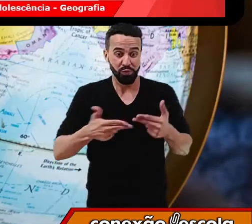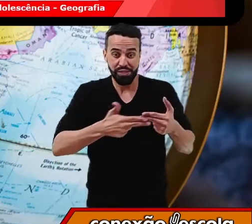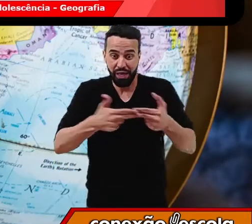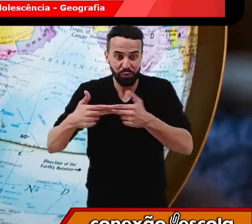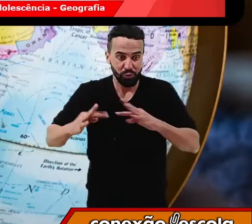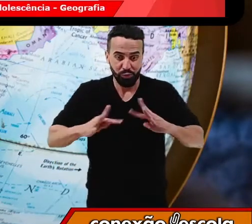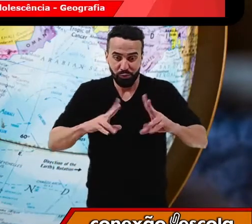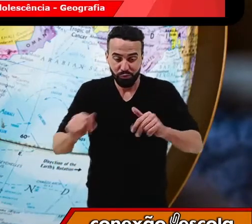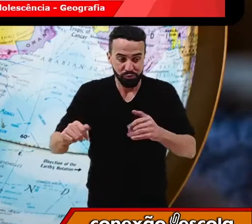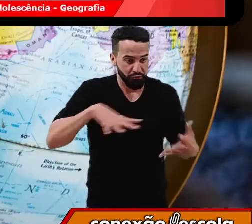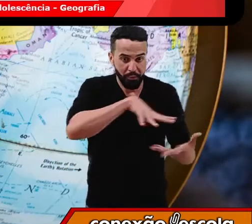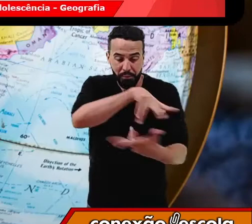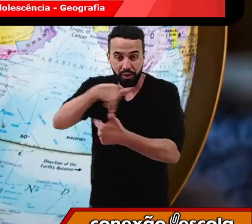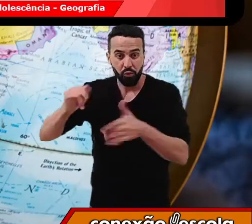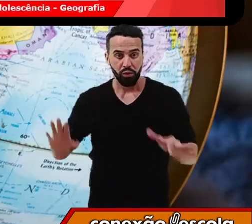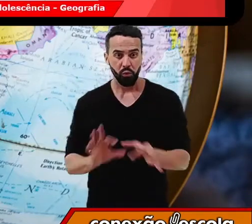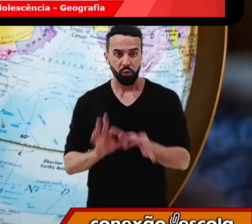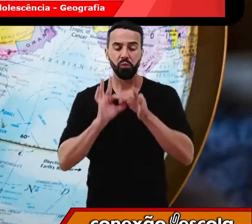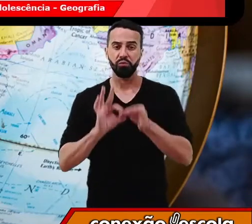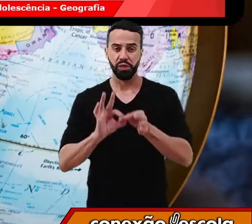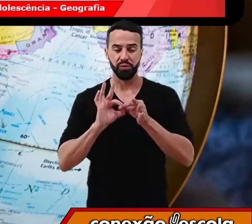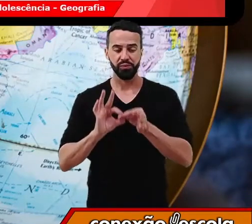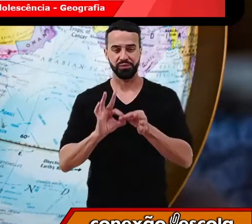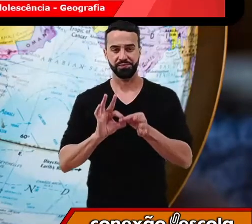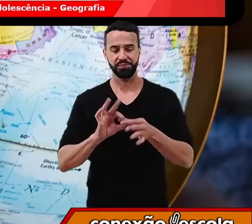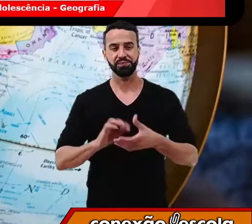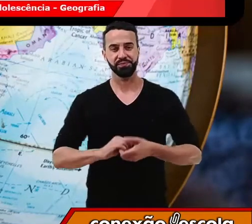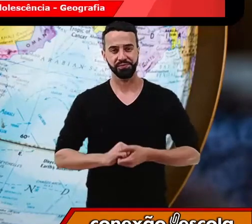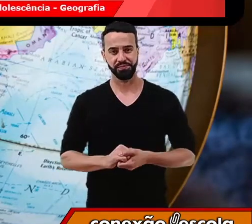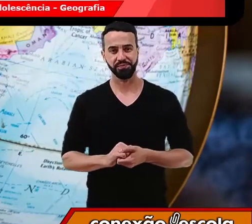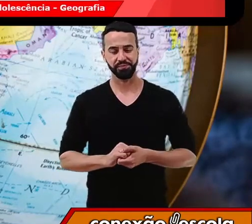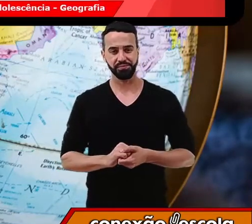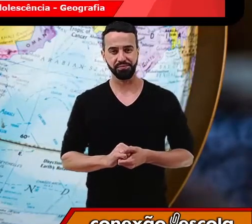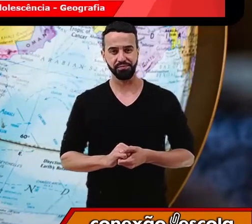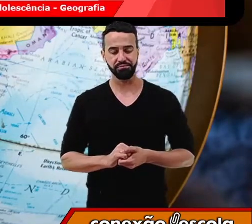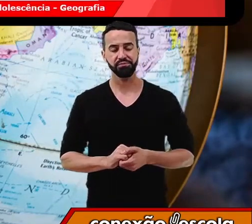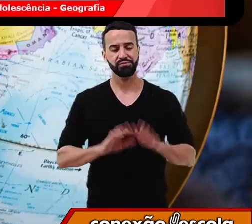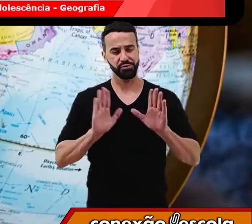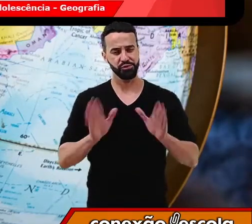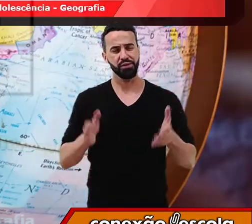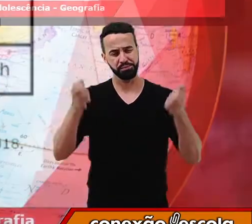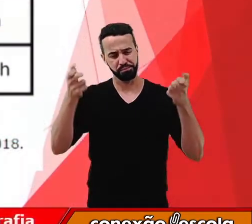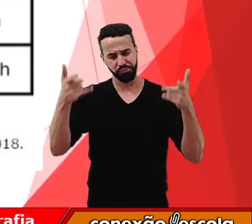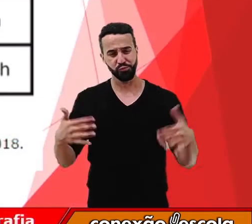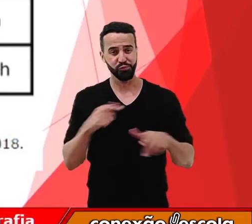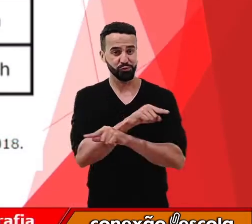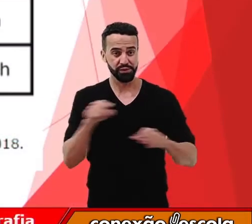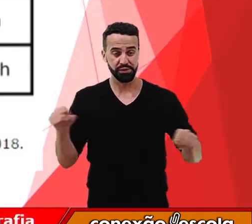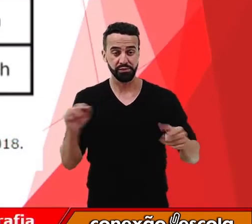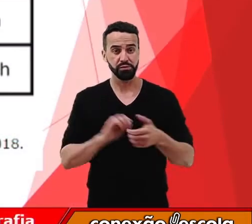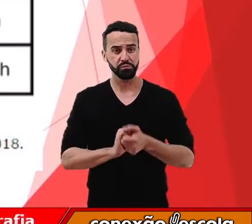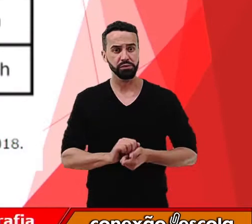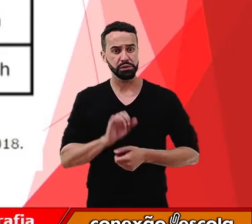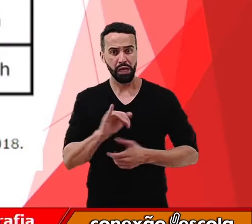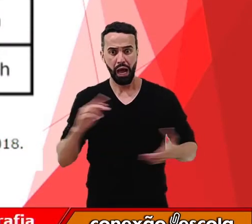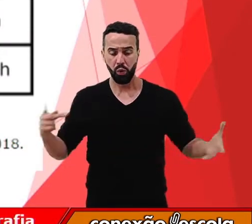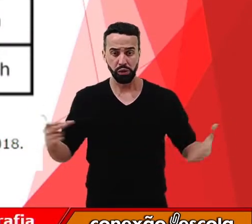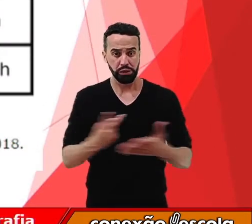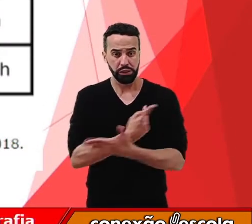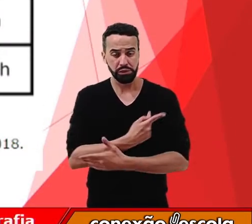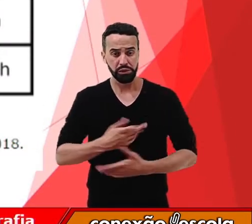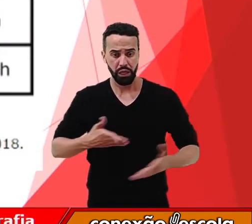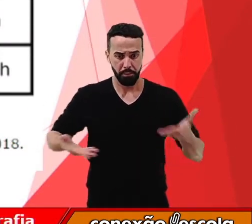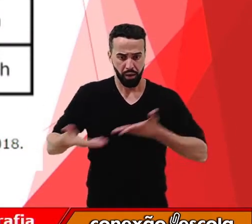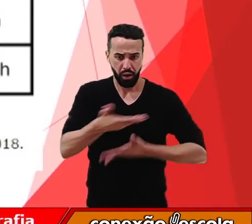planetária. Loucura, né? Bom, como eu falei para vocês, quanto mais rápido forem os